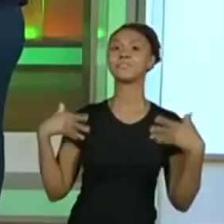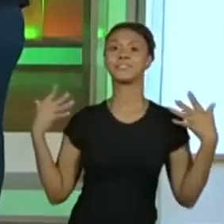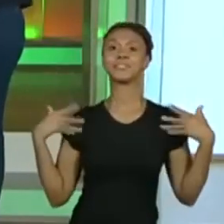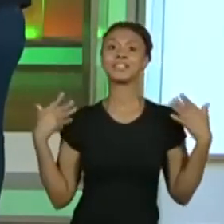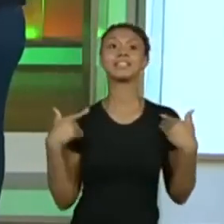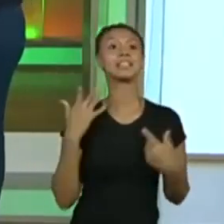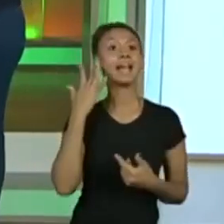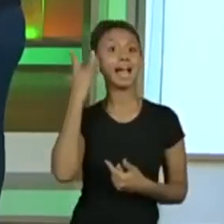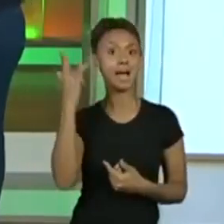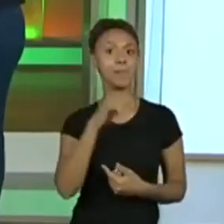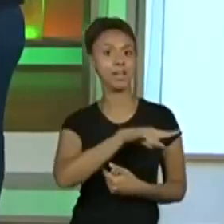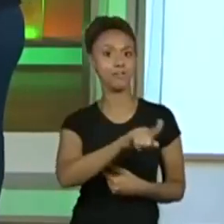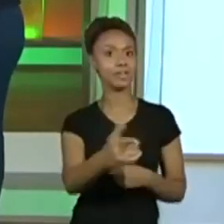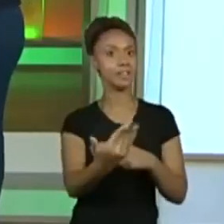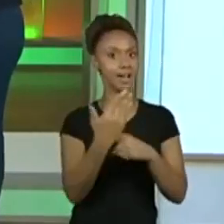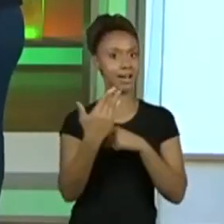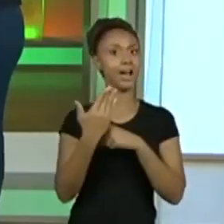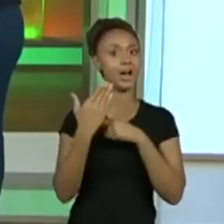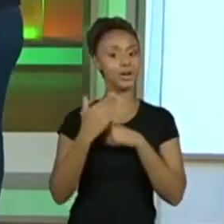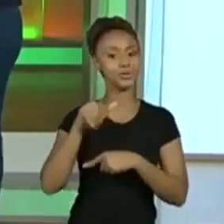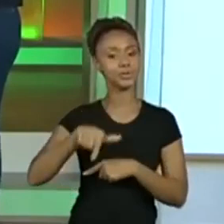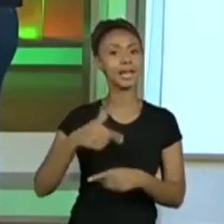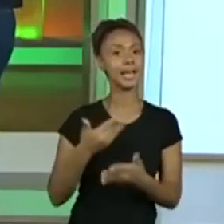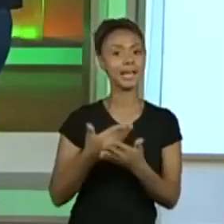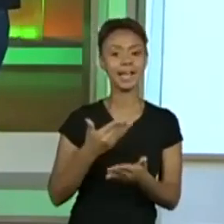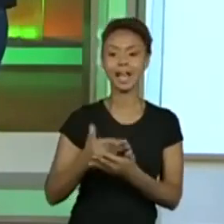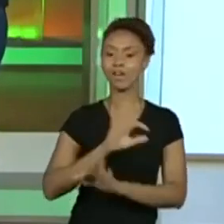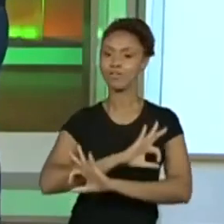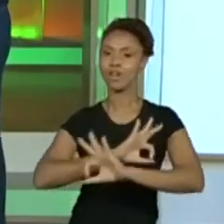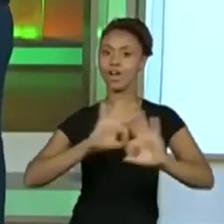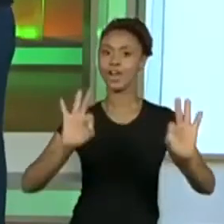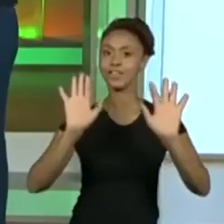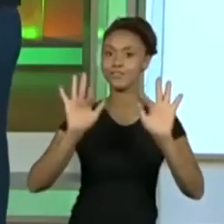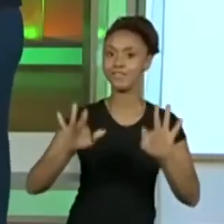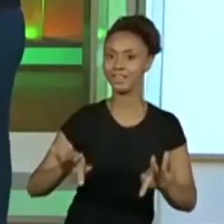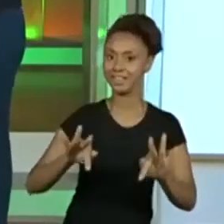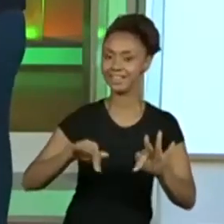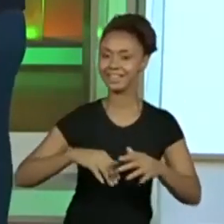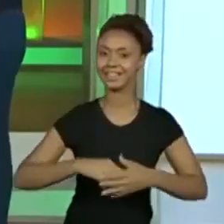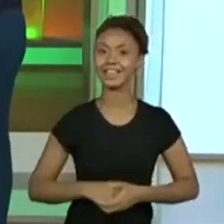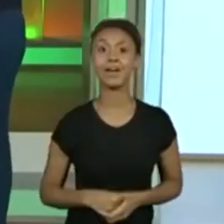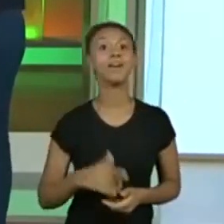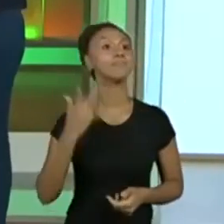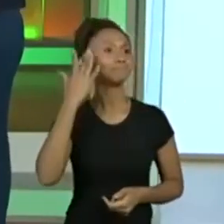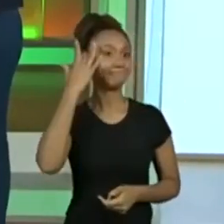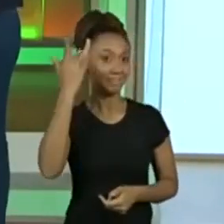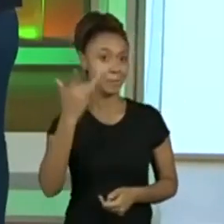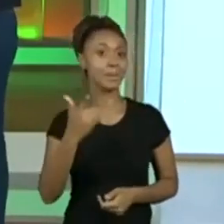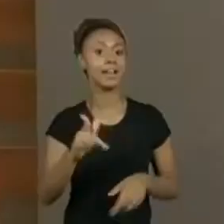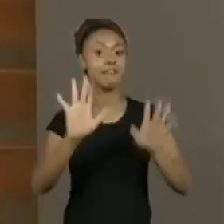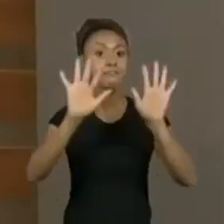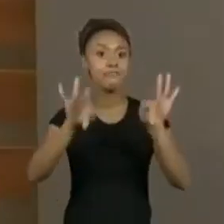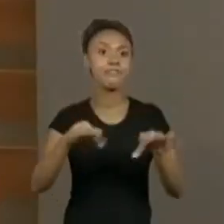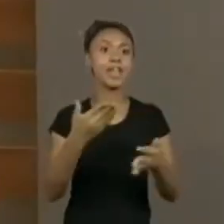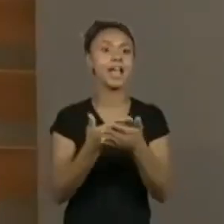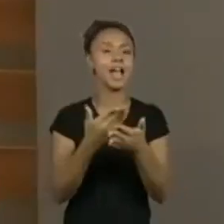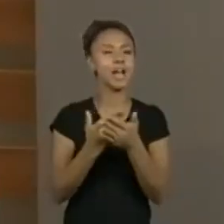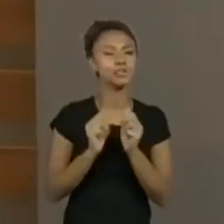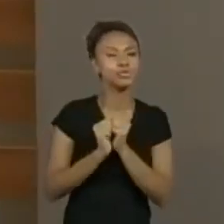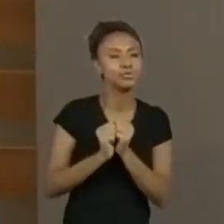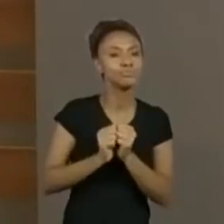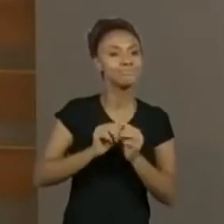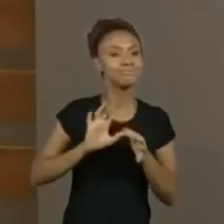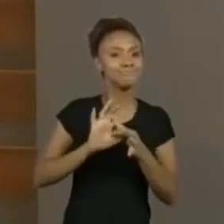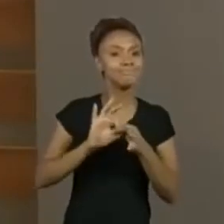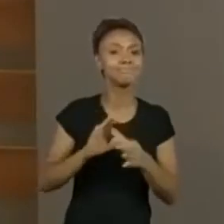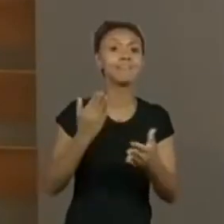com a colaboração de todo mundo aqui para a gente finalizar com sucesso essa sequência. Essa sequência. Amanhã a gente finaliza essa sequência juntinhos